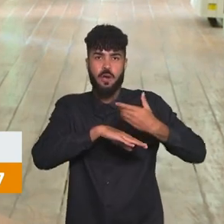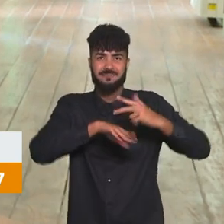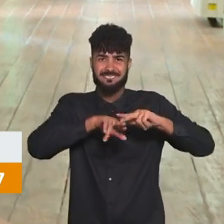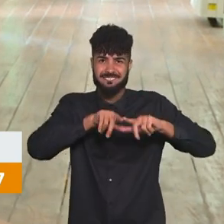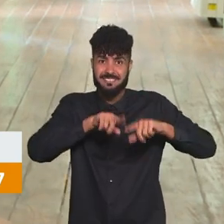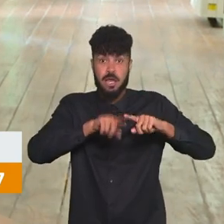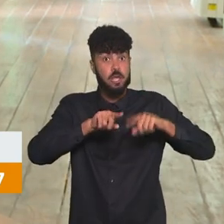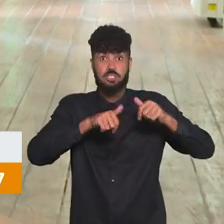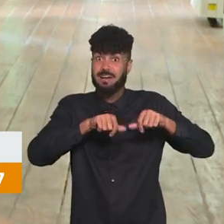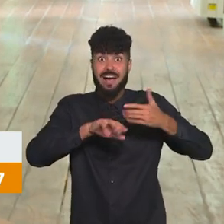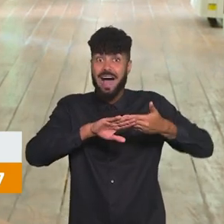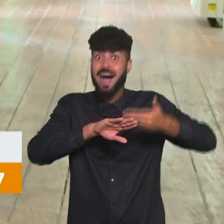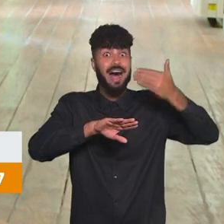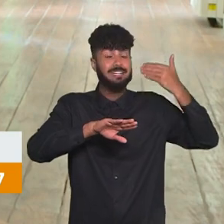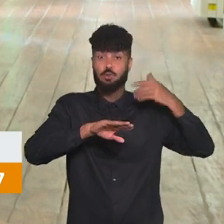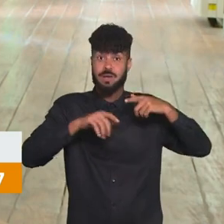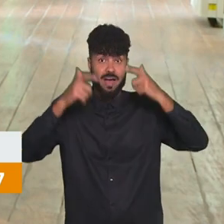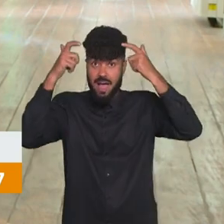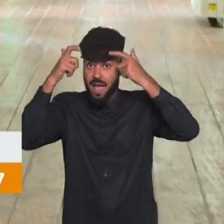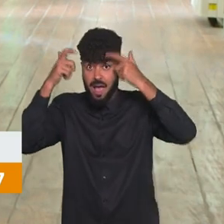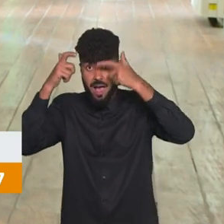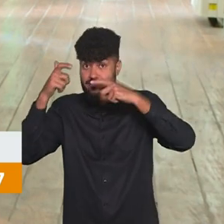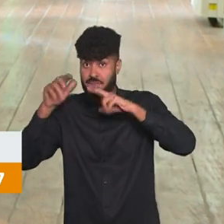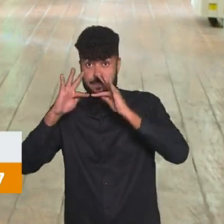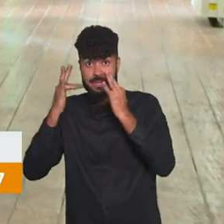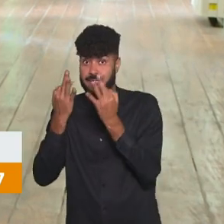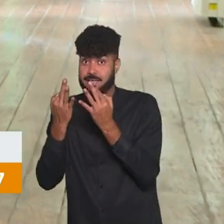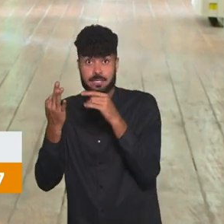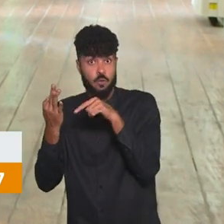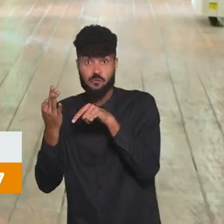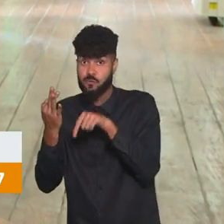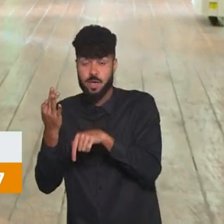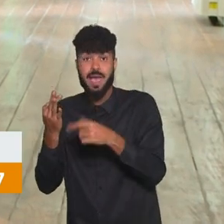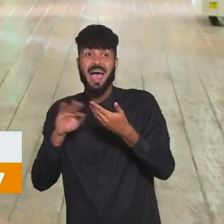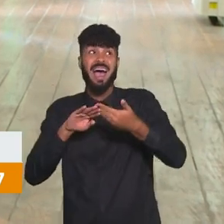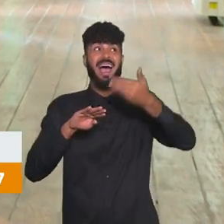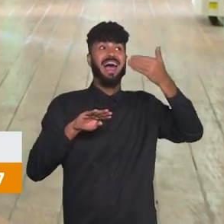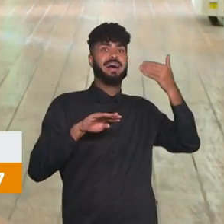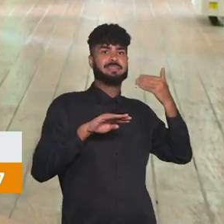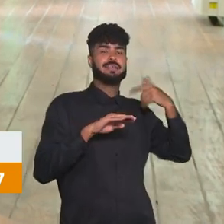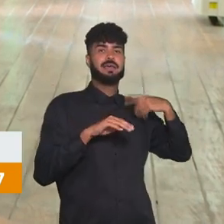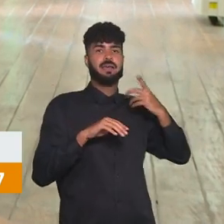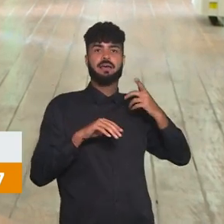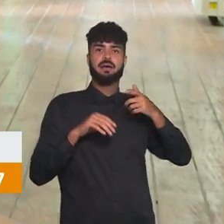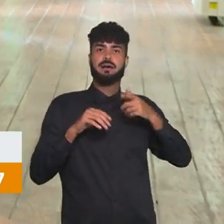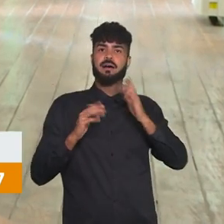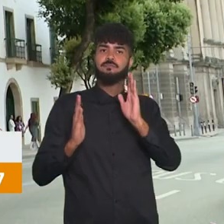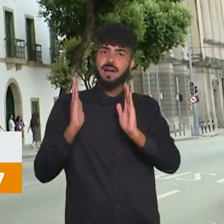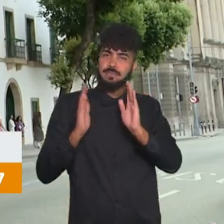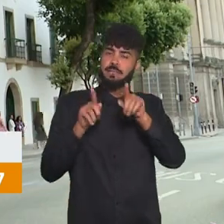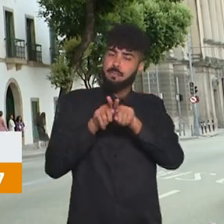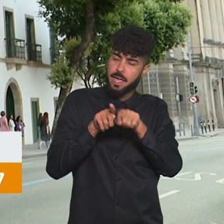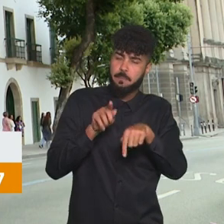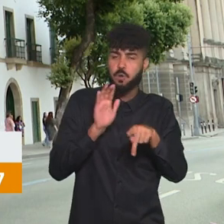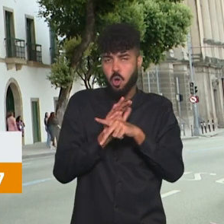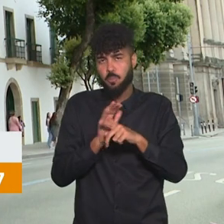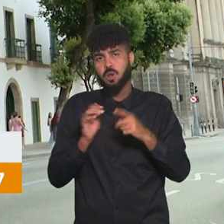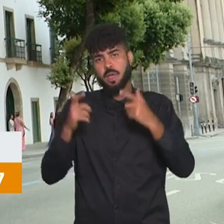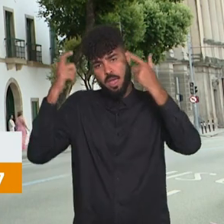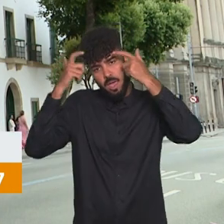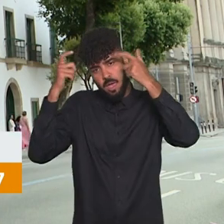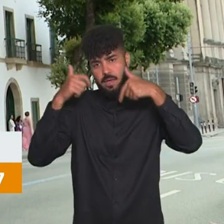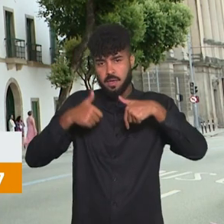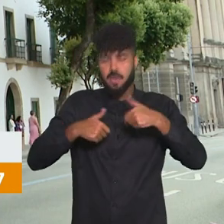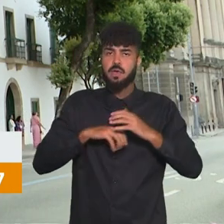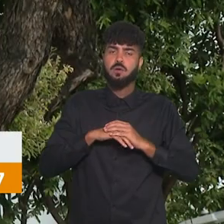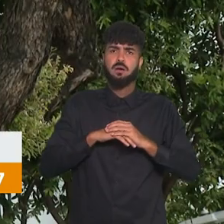da família real, muita coisa da fase onde a corte viveu aqui no convento, um prédio que